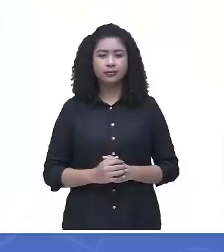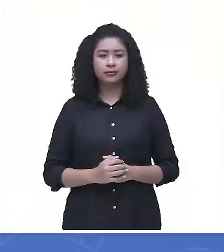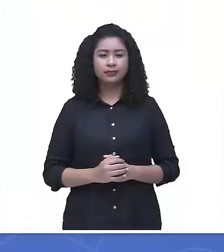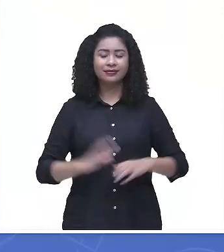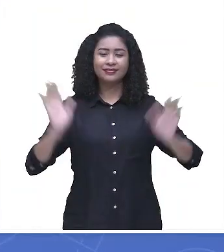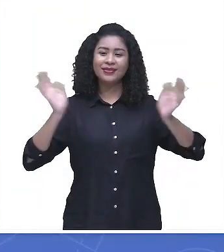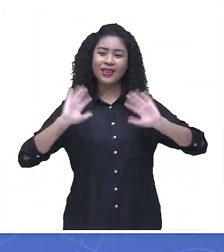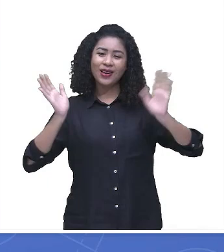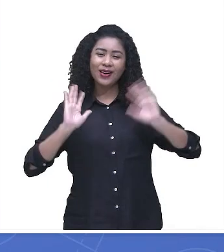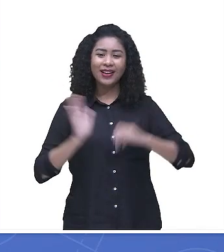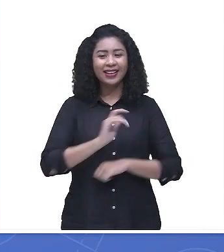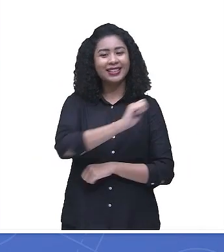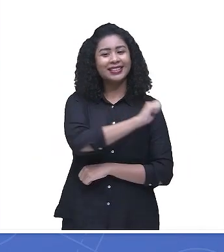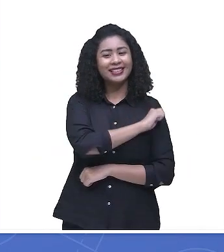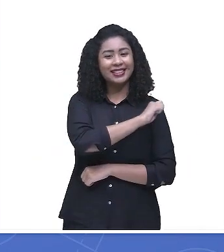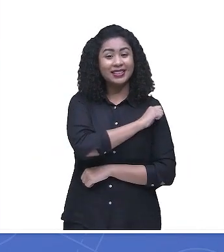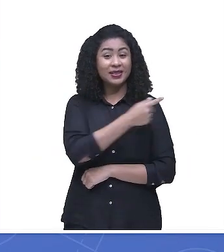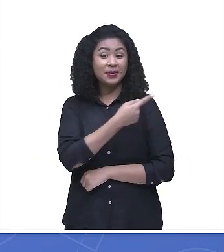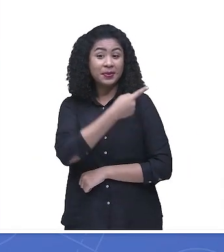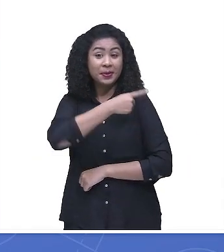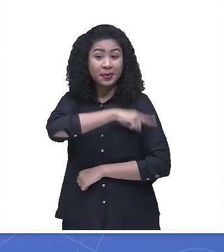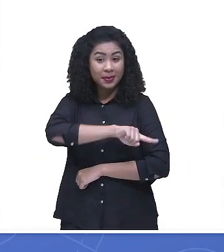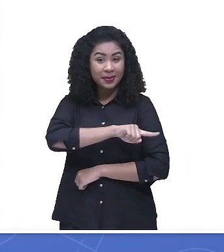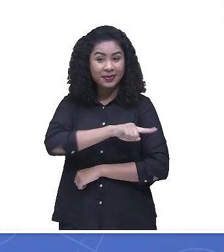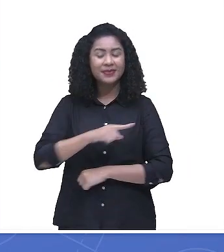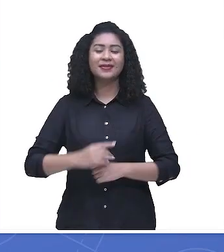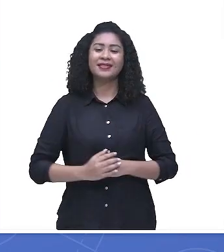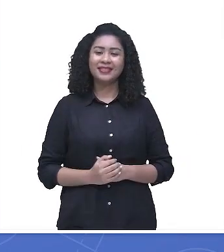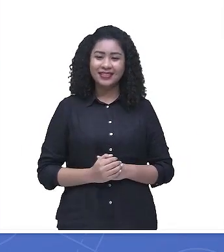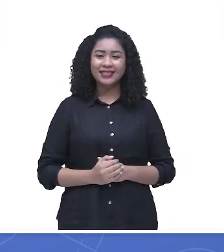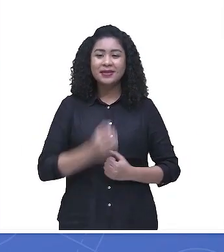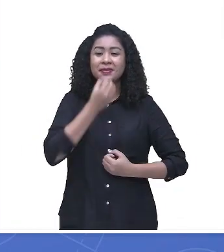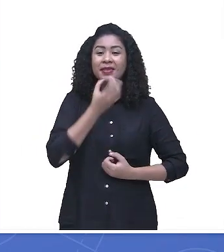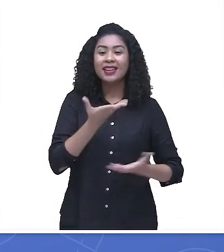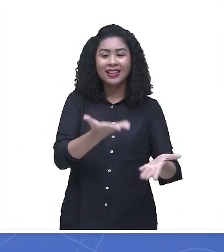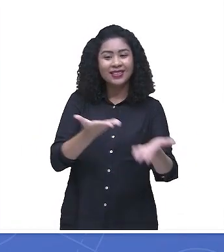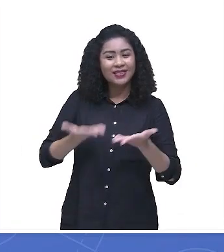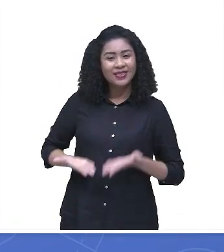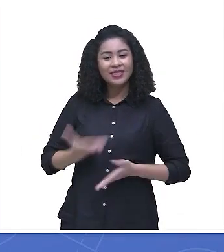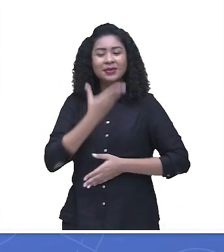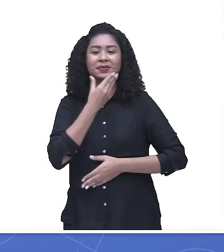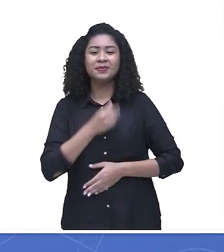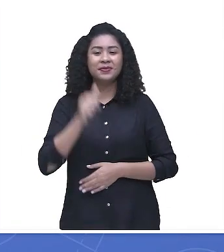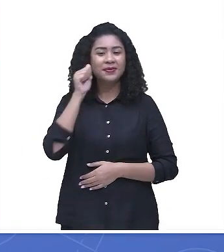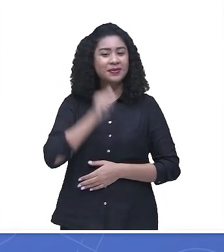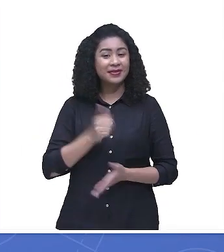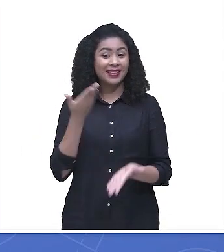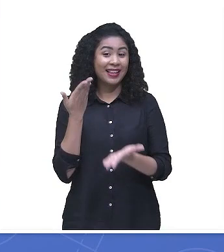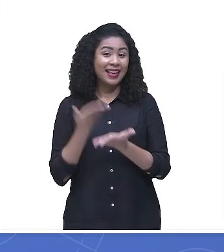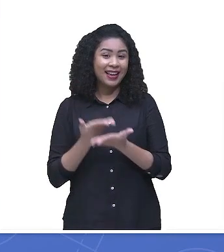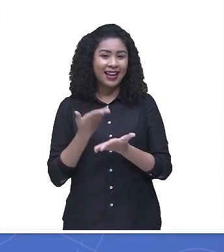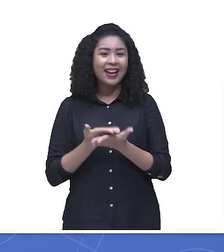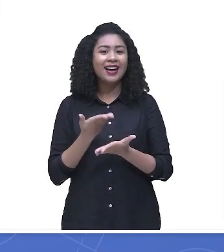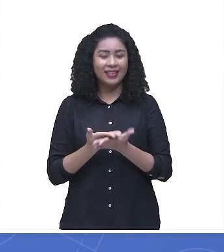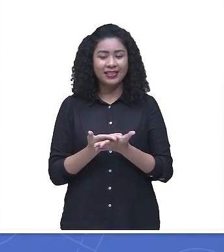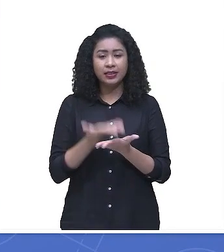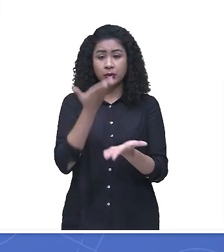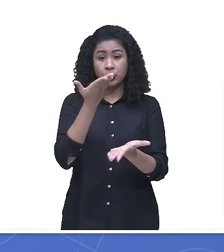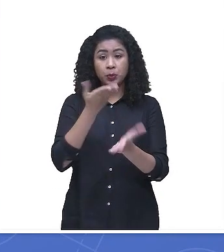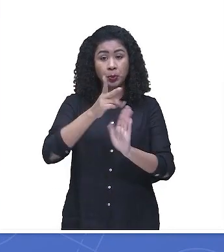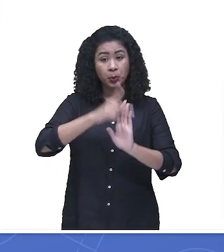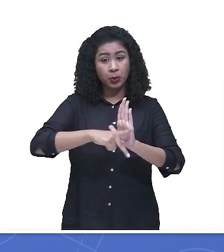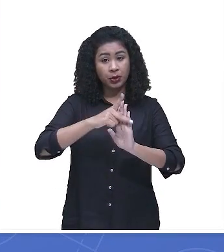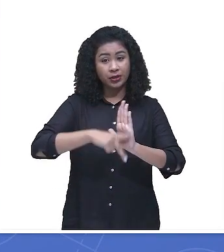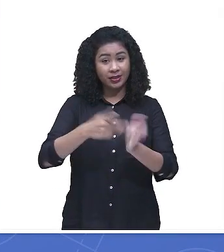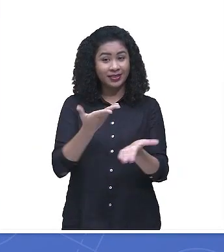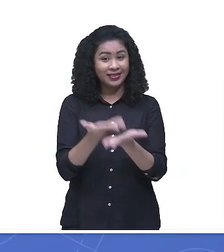Olá, queridos alunos da nossa primeira série do ensino médio, bem-vindos, bem-vindas a mais uma aula do nosso programa Aula em Casa.